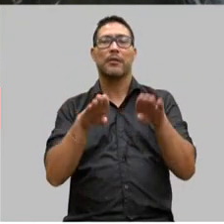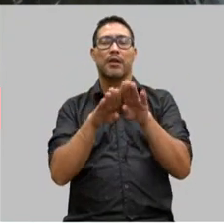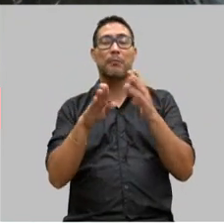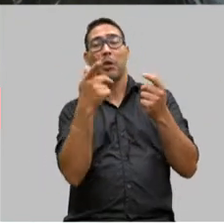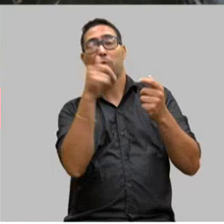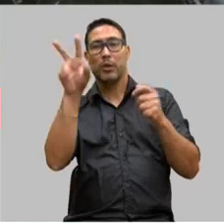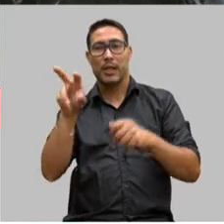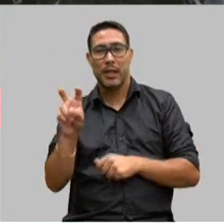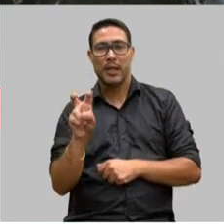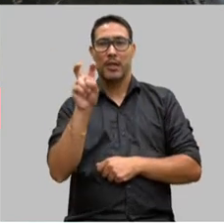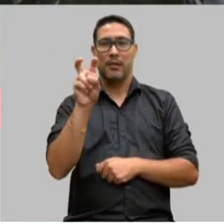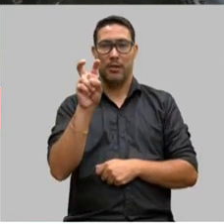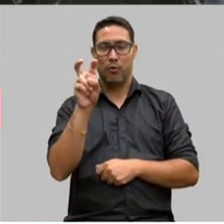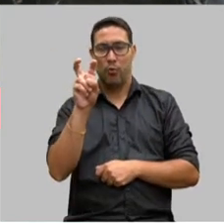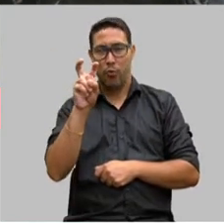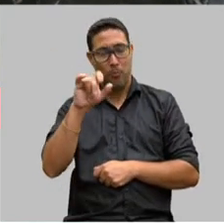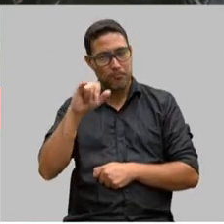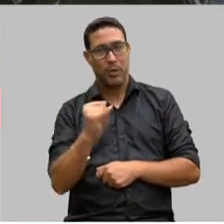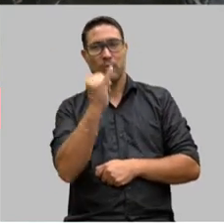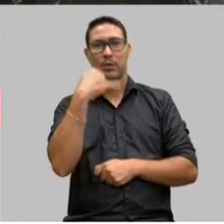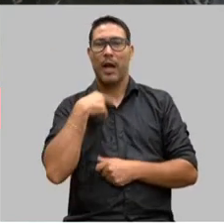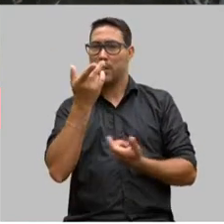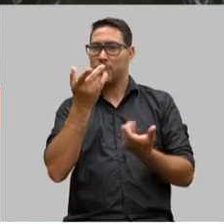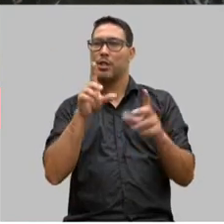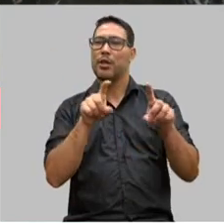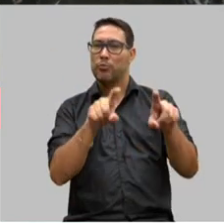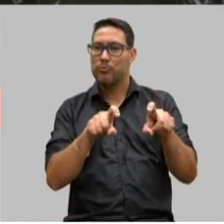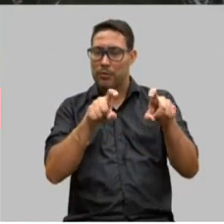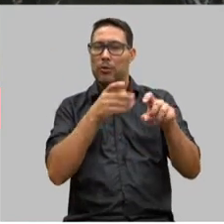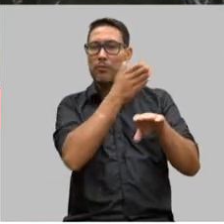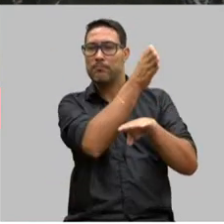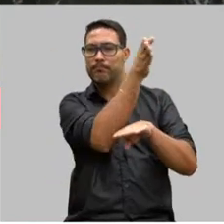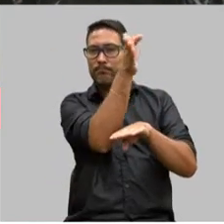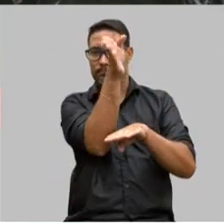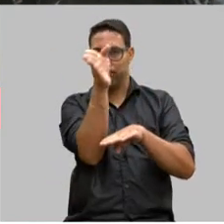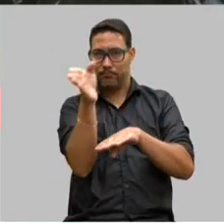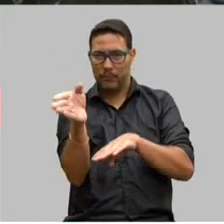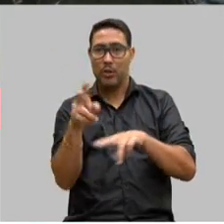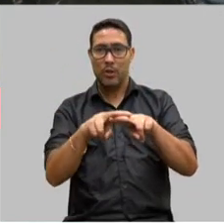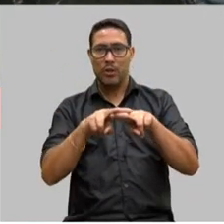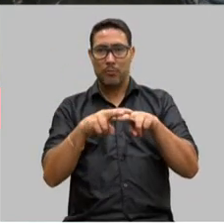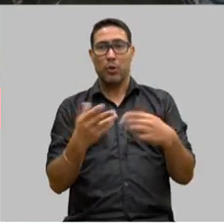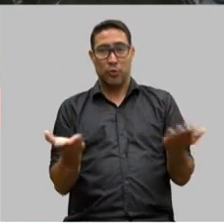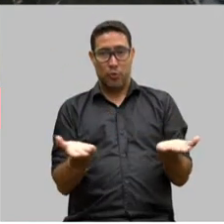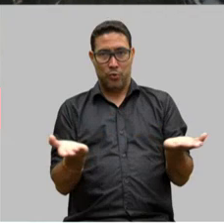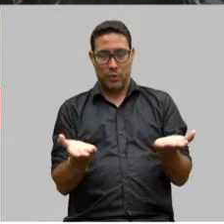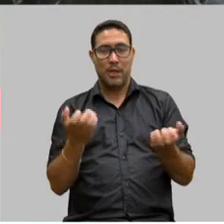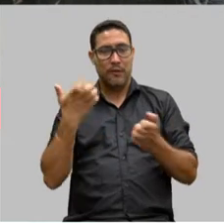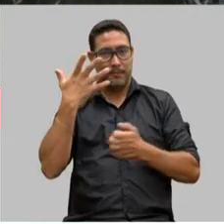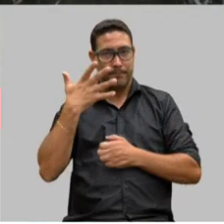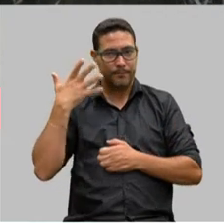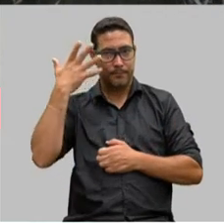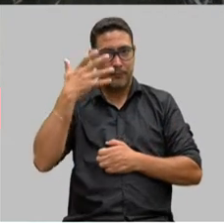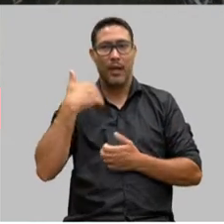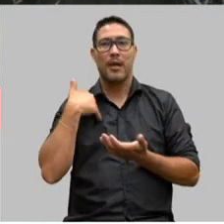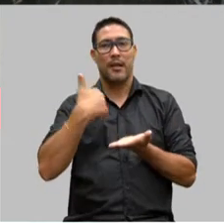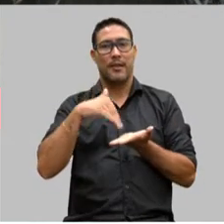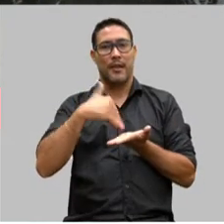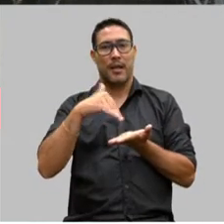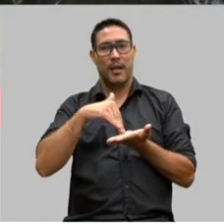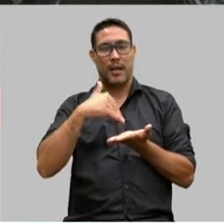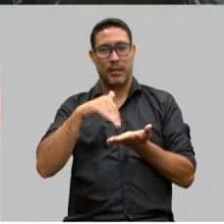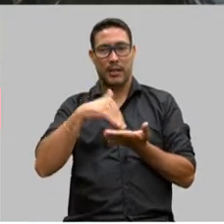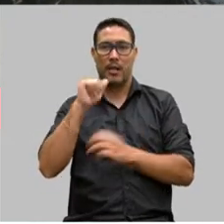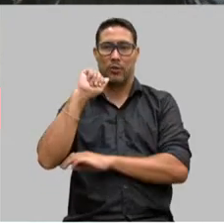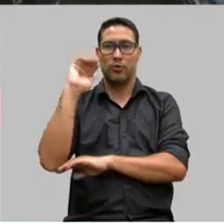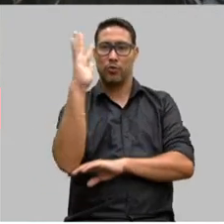no interior do nosso Estado. Então, por esse motivo, eu quero passar a palavra à nossa secretária de Meio Ambiente, secretária Marília, para que